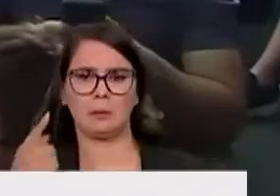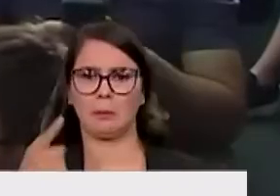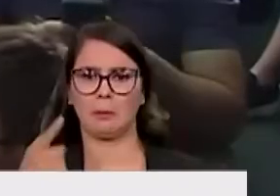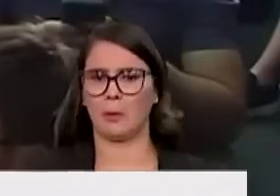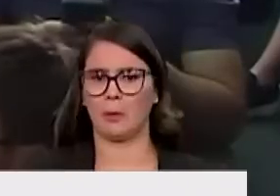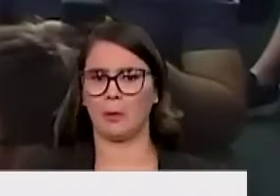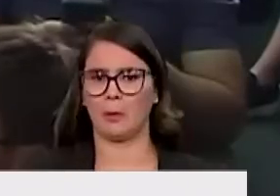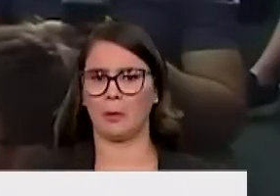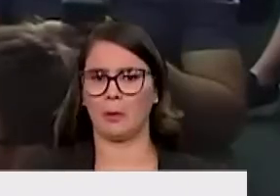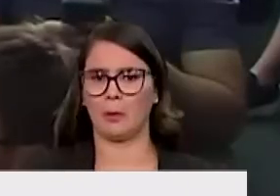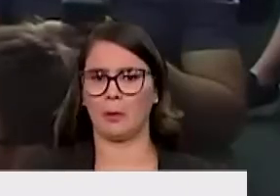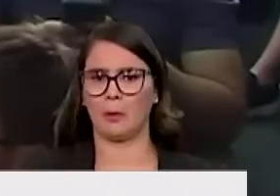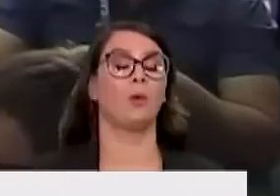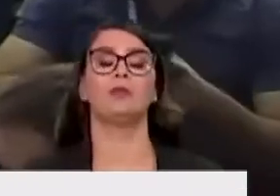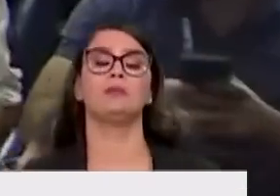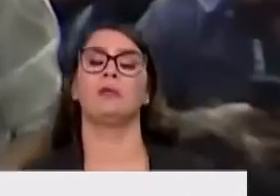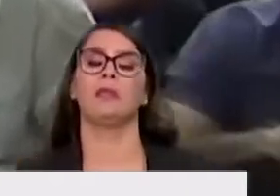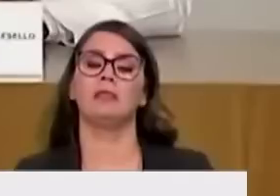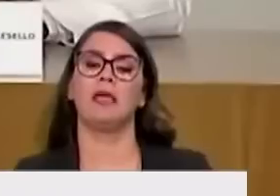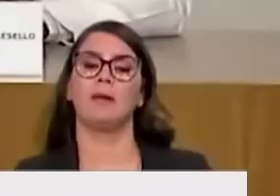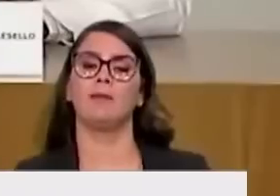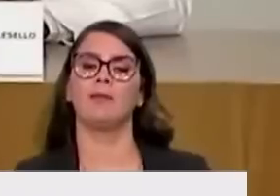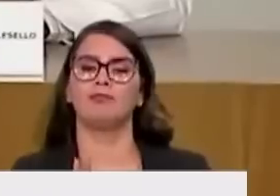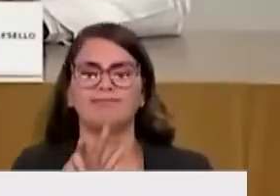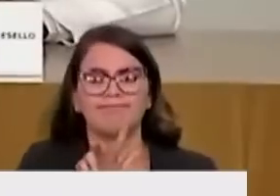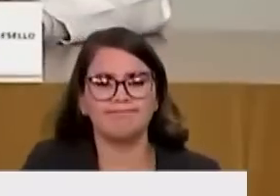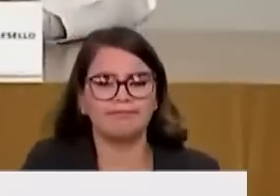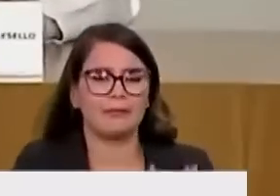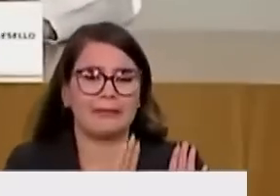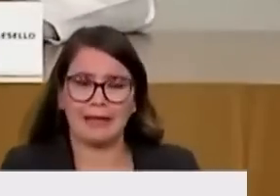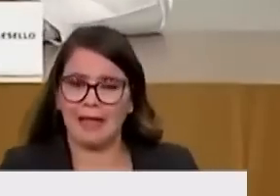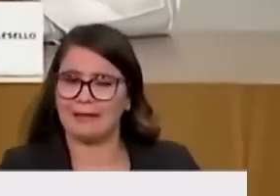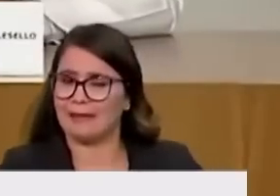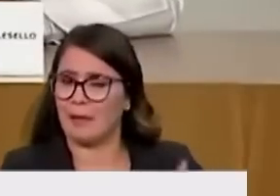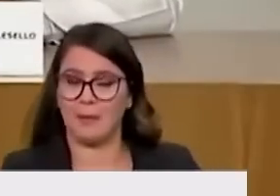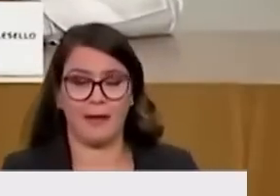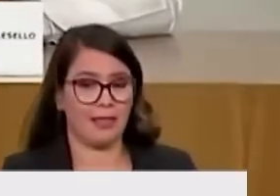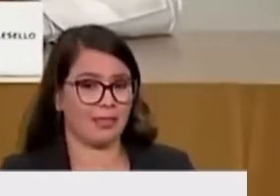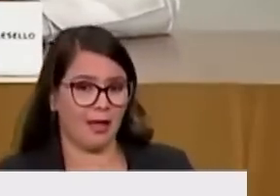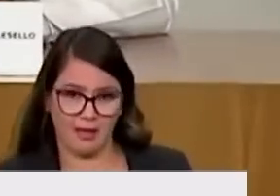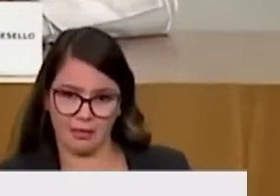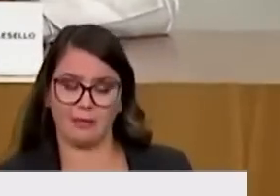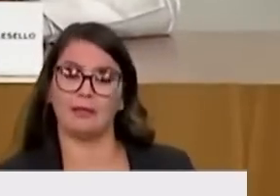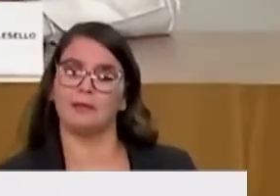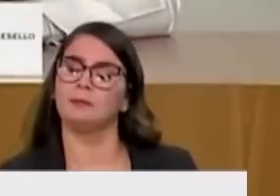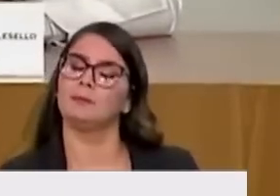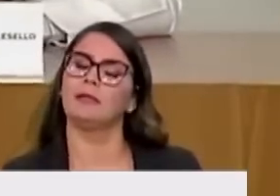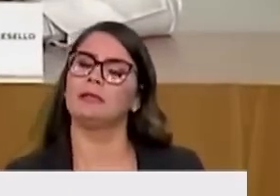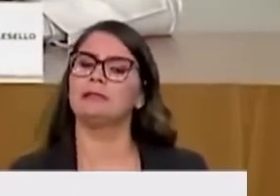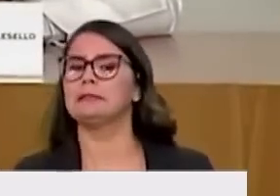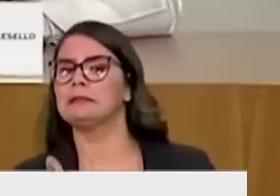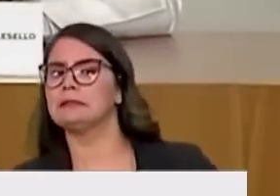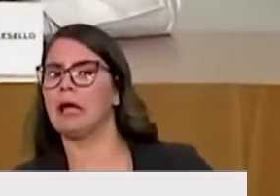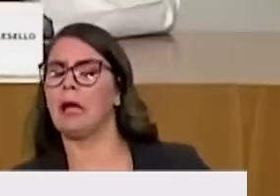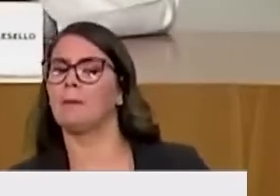recuperado. Em quanto tempo ele tem que ficar de repouso absoluto, sem despachar, sem trabalhar de fato? E se fosse possível, e se for o caso,